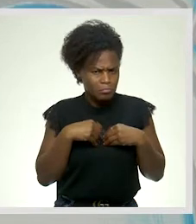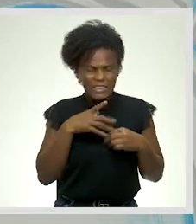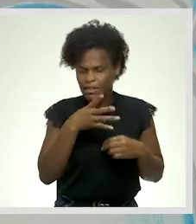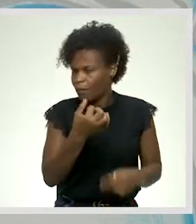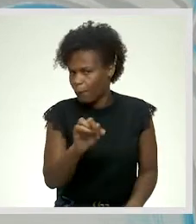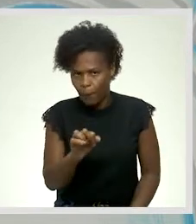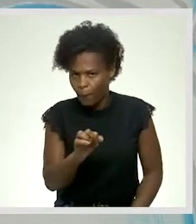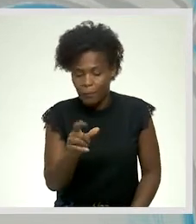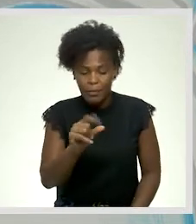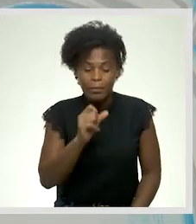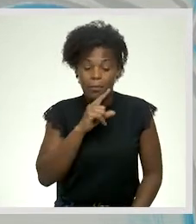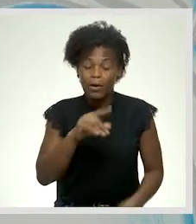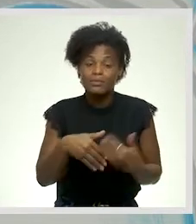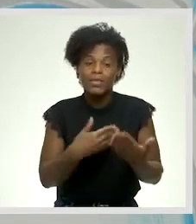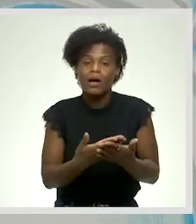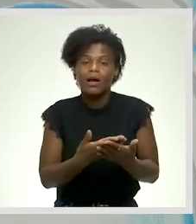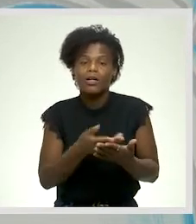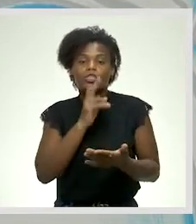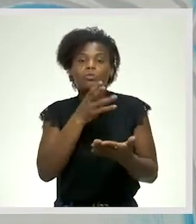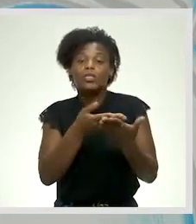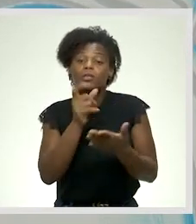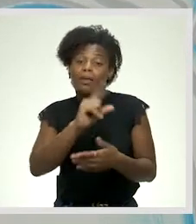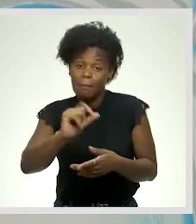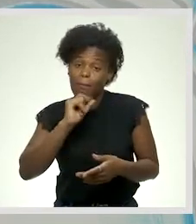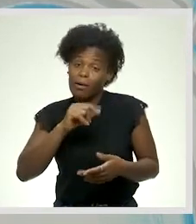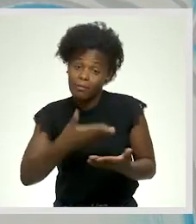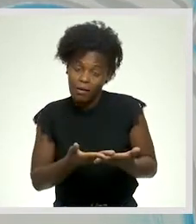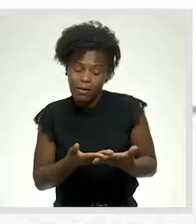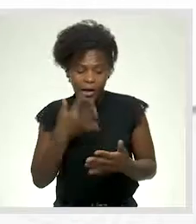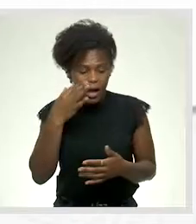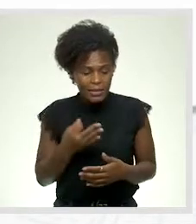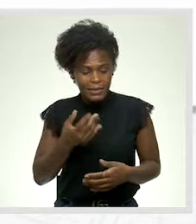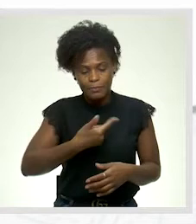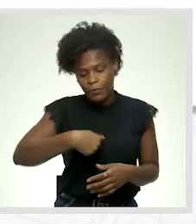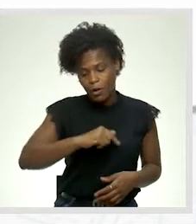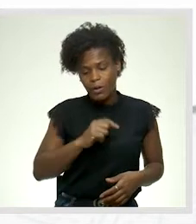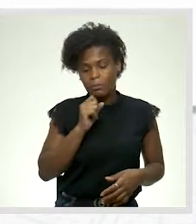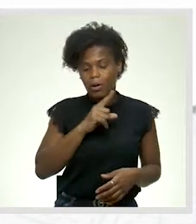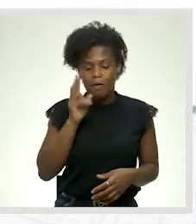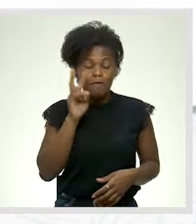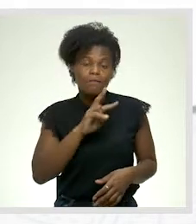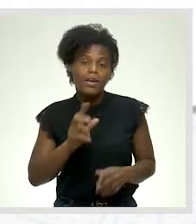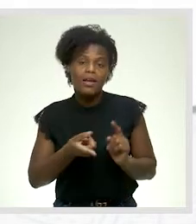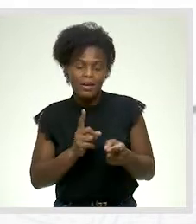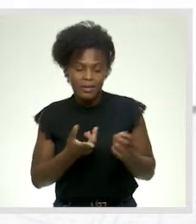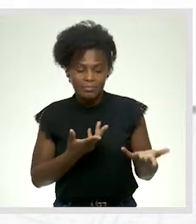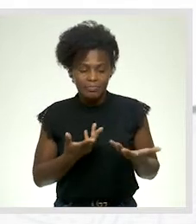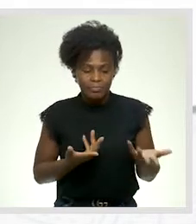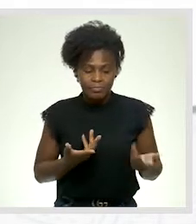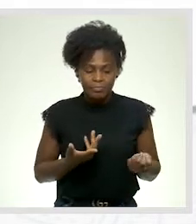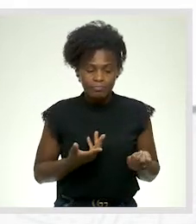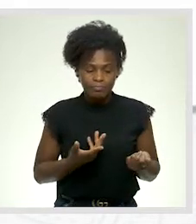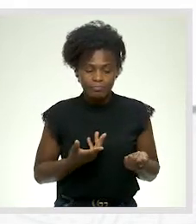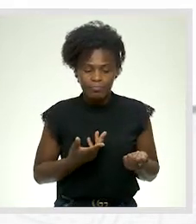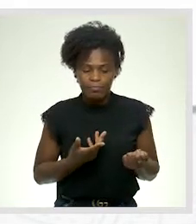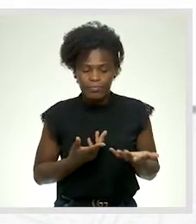pode também dar uma resposta. Assim, nós podemos ver que o